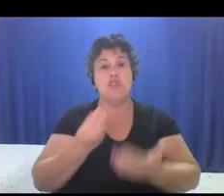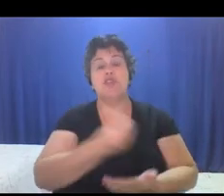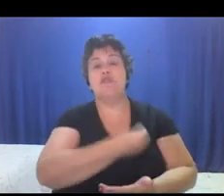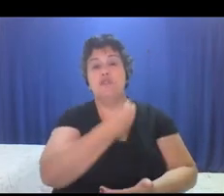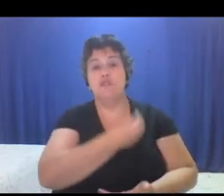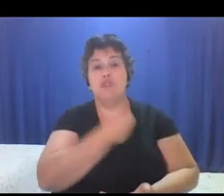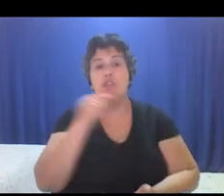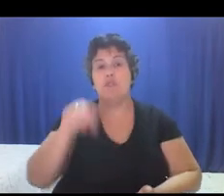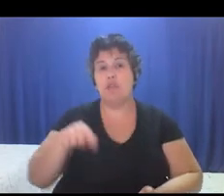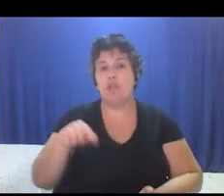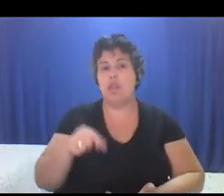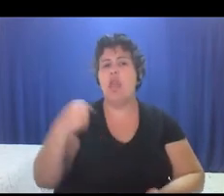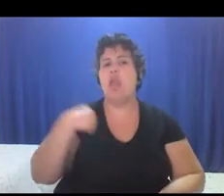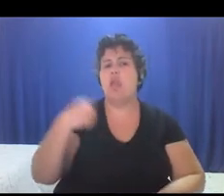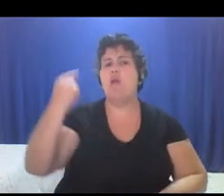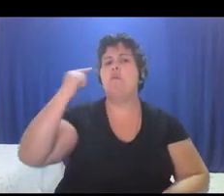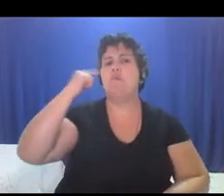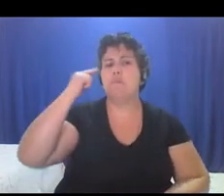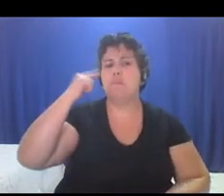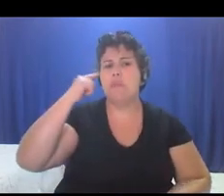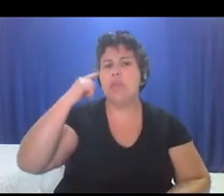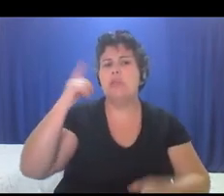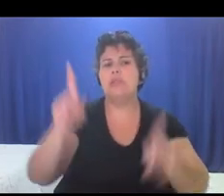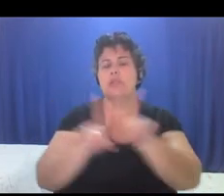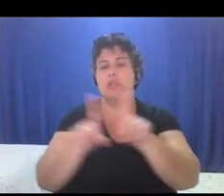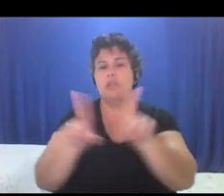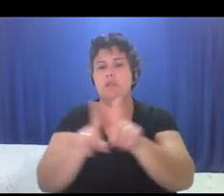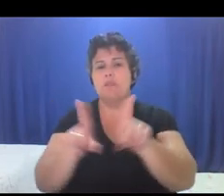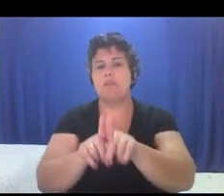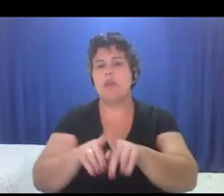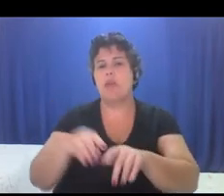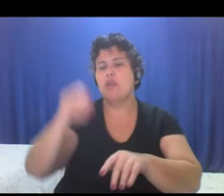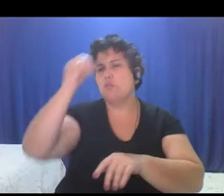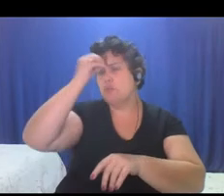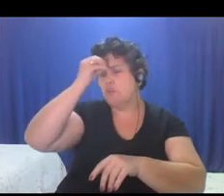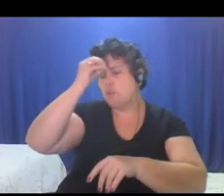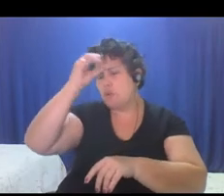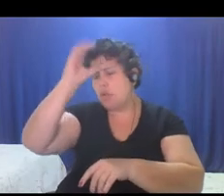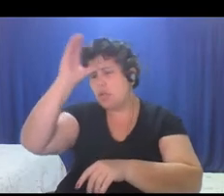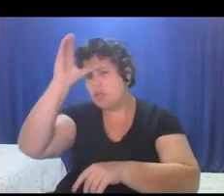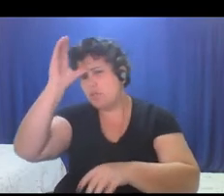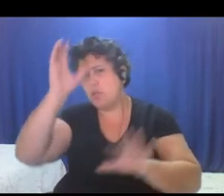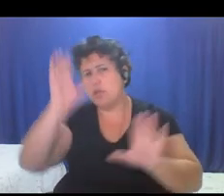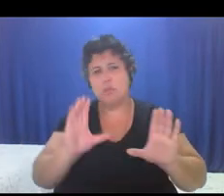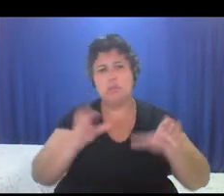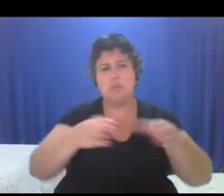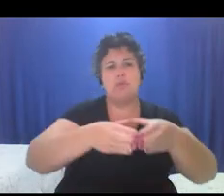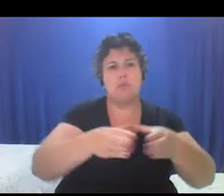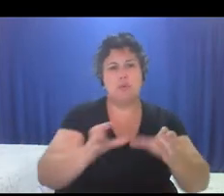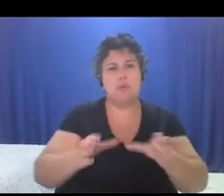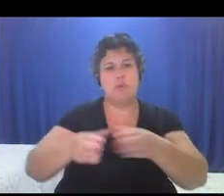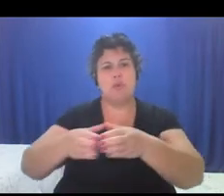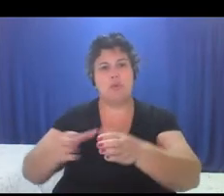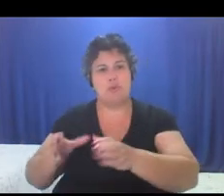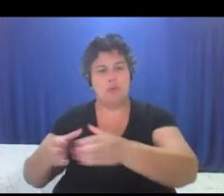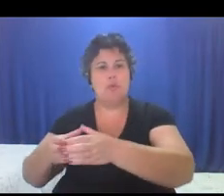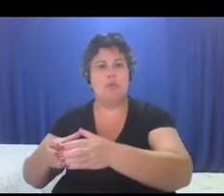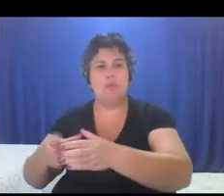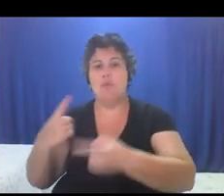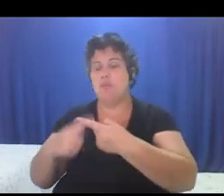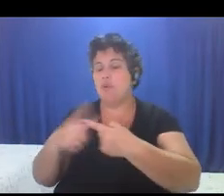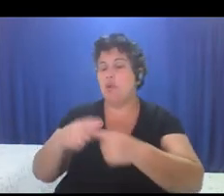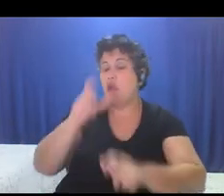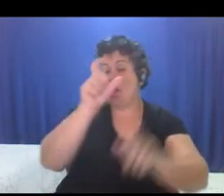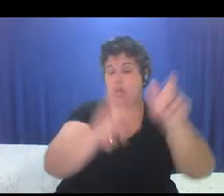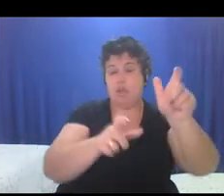no conhecimento coletivo, né? No quanto as pessoas têm essa possibilidade de fala.